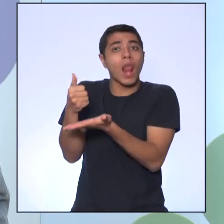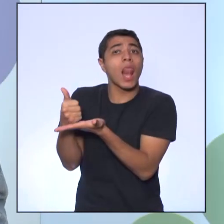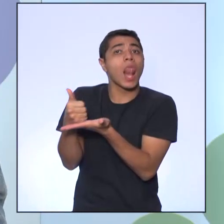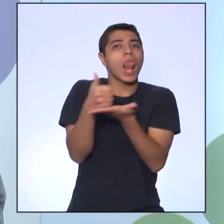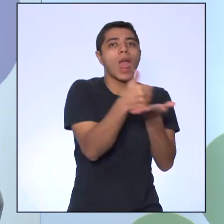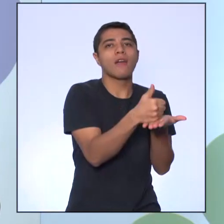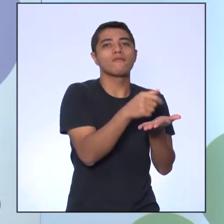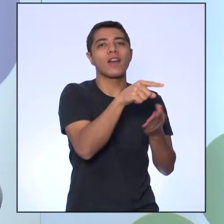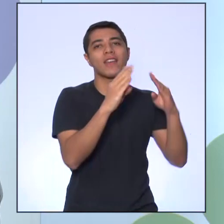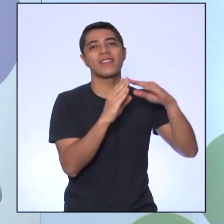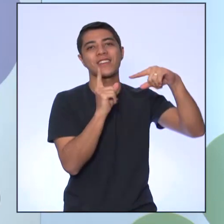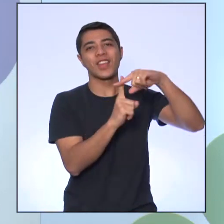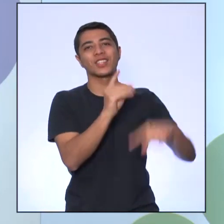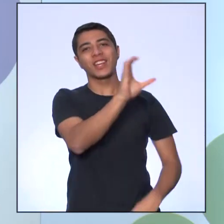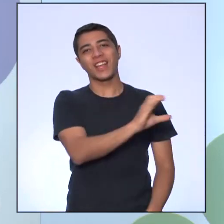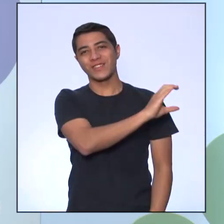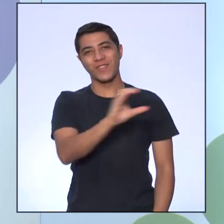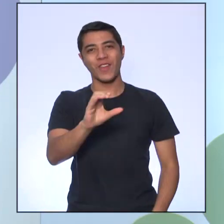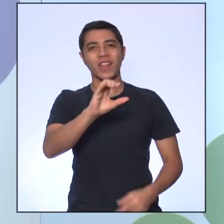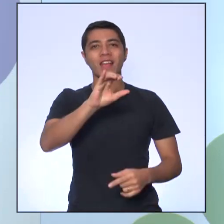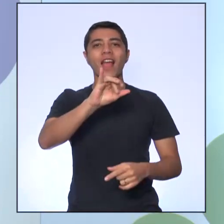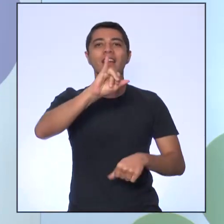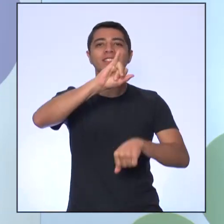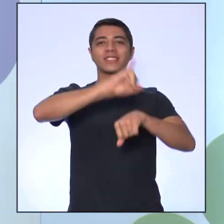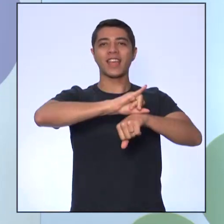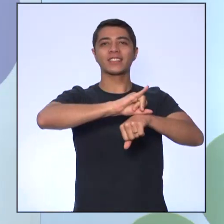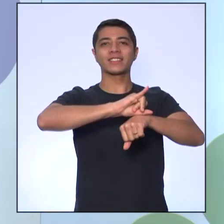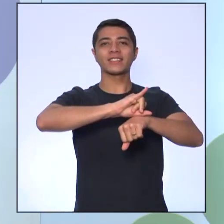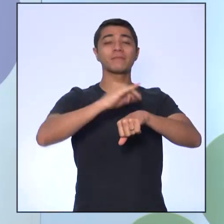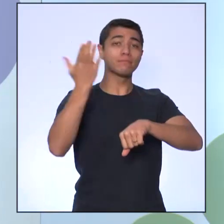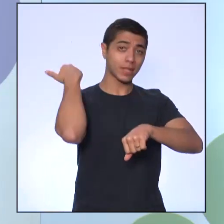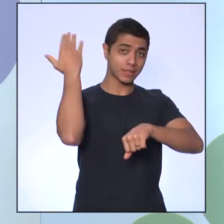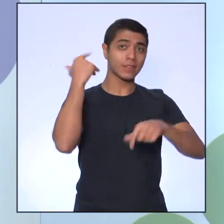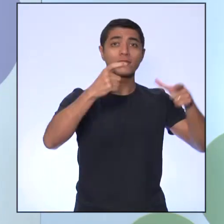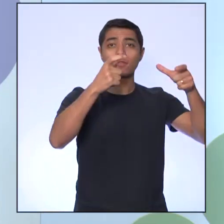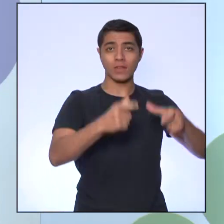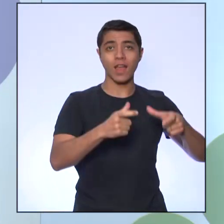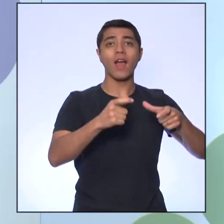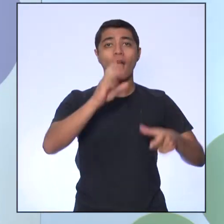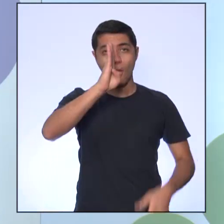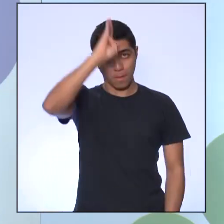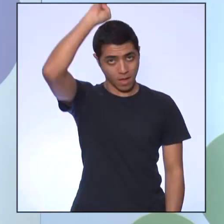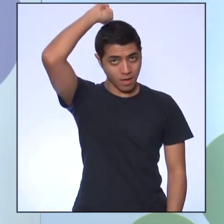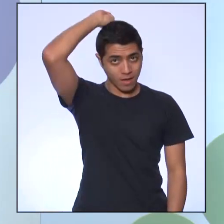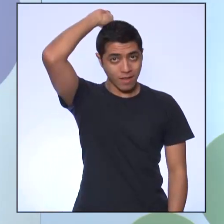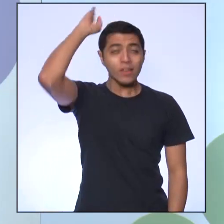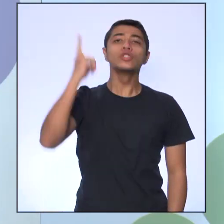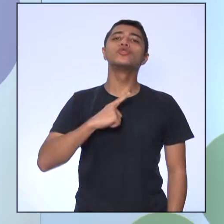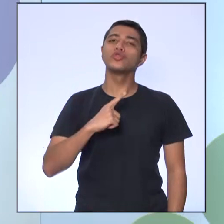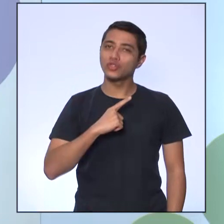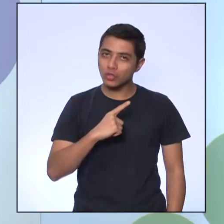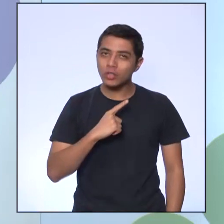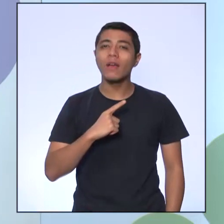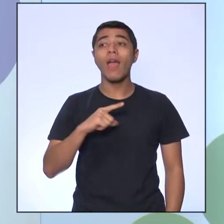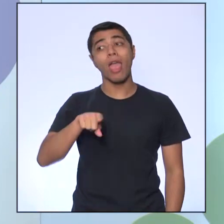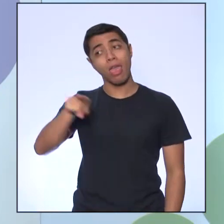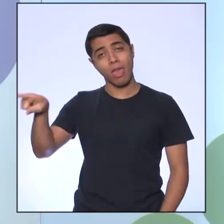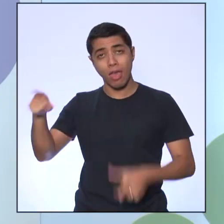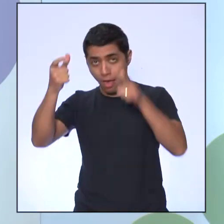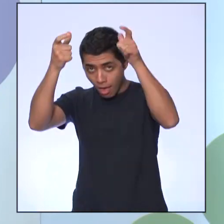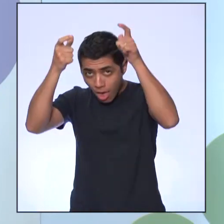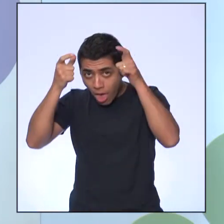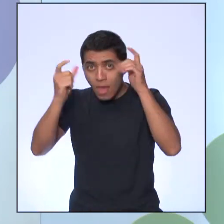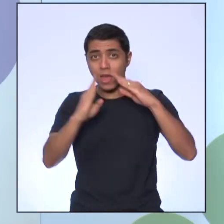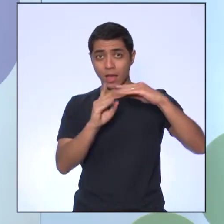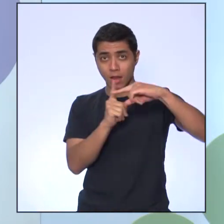dava um jeitinho de lucrar com os impostos dentro do seu reino, né? Era o custo que esses reis tinham por receber o apoio